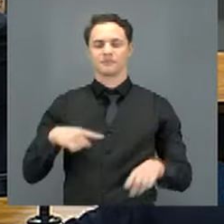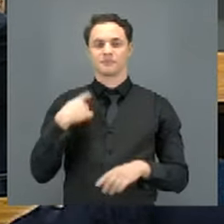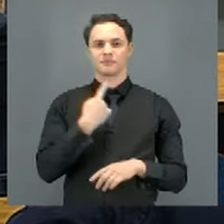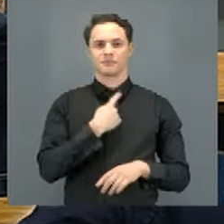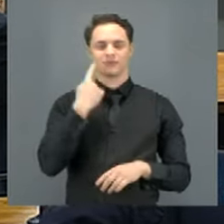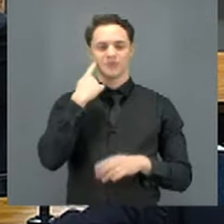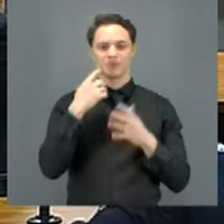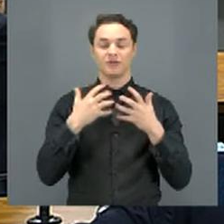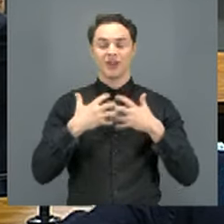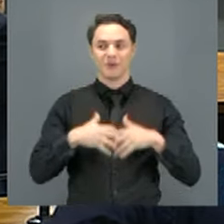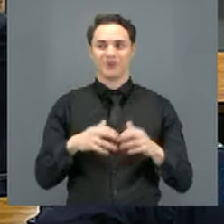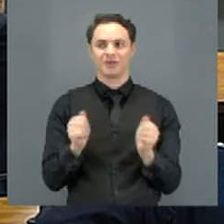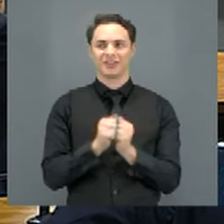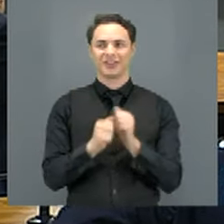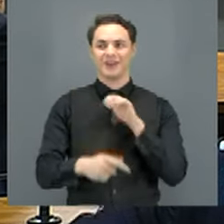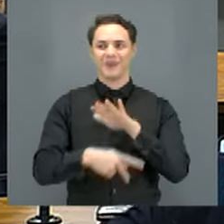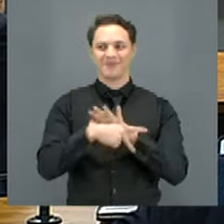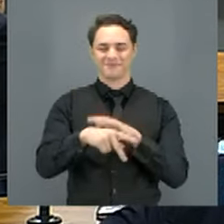em